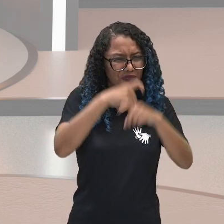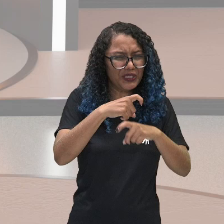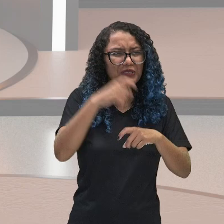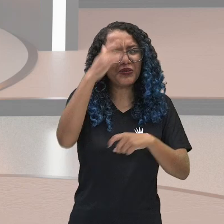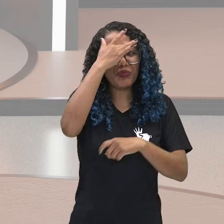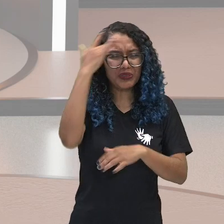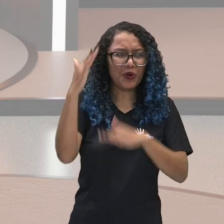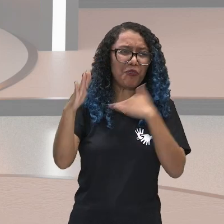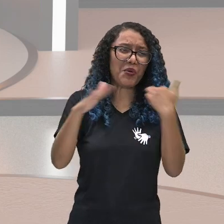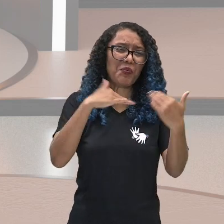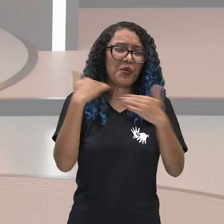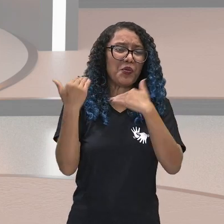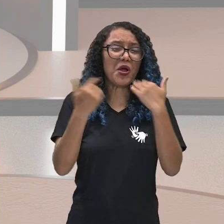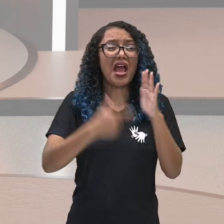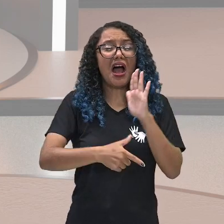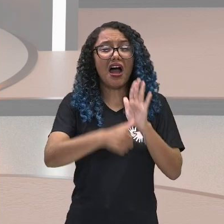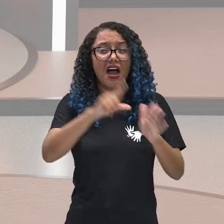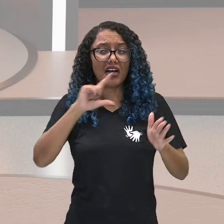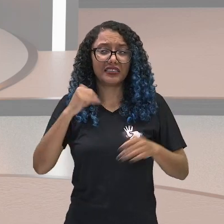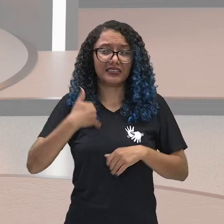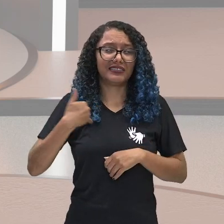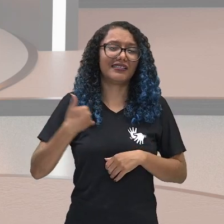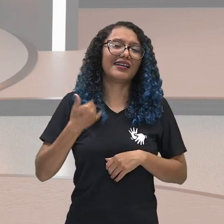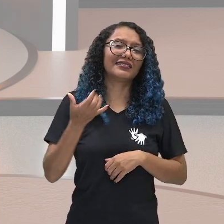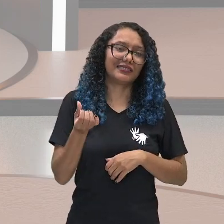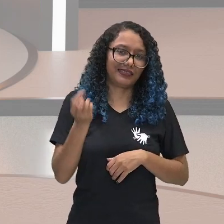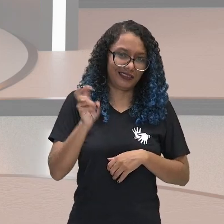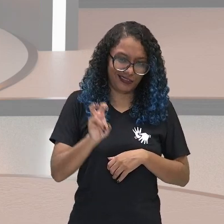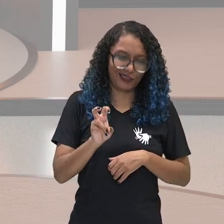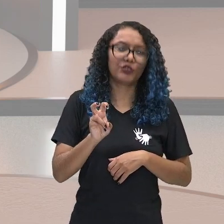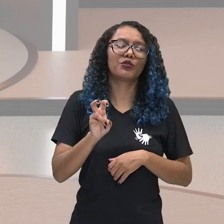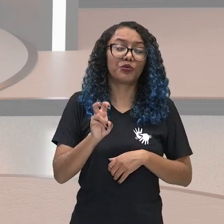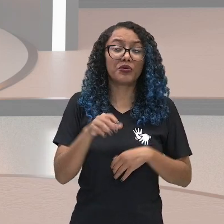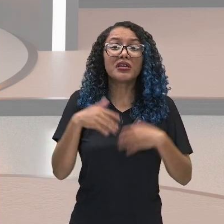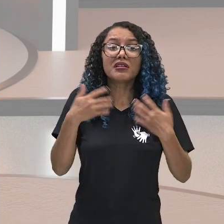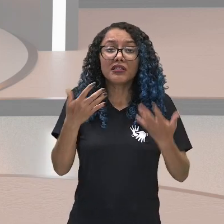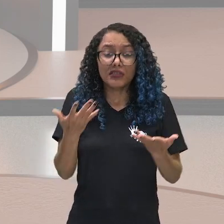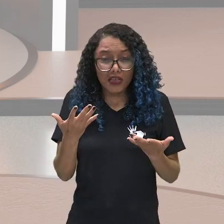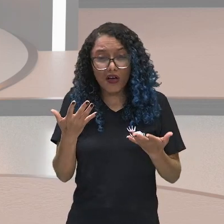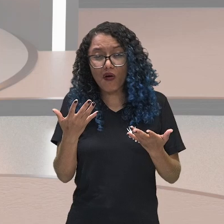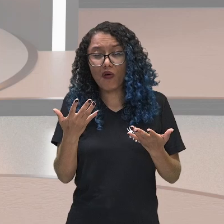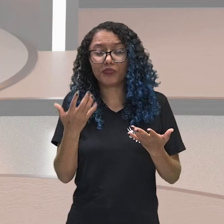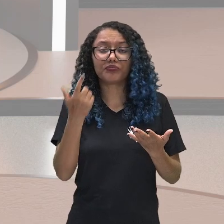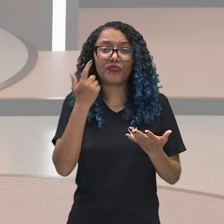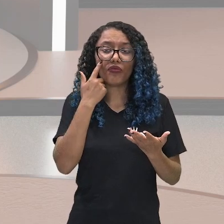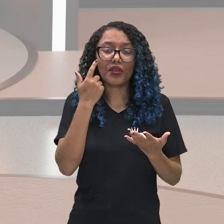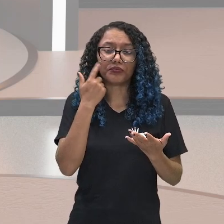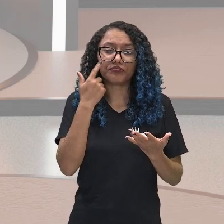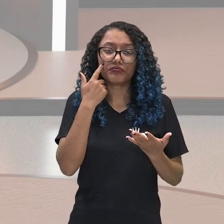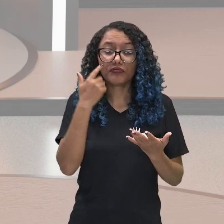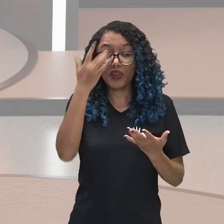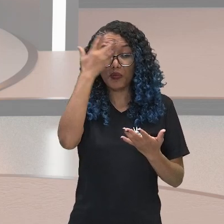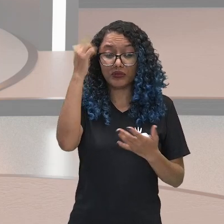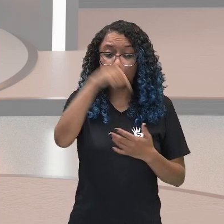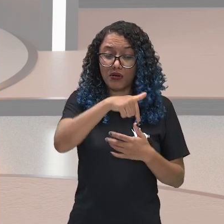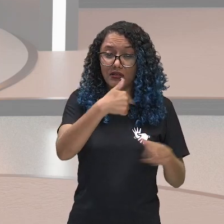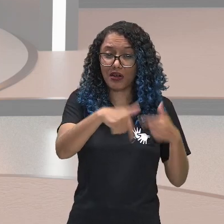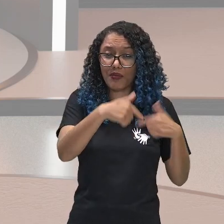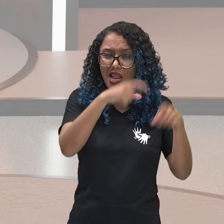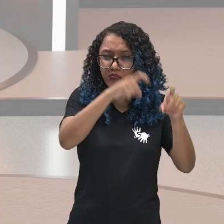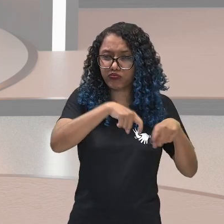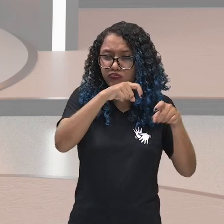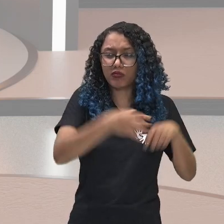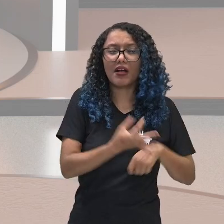muito antes de completar os 65 anos. Então, na prática, aqueles que trabalhavam nos cafezais,